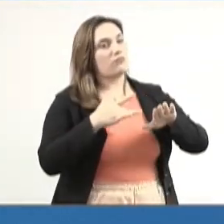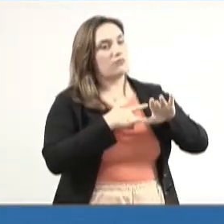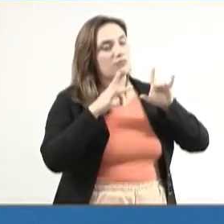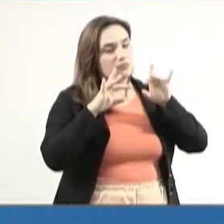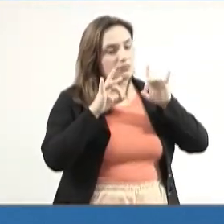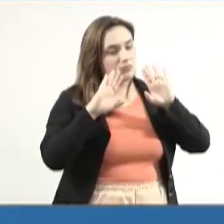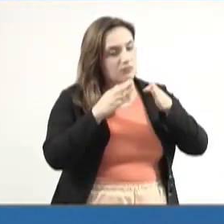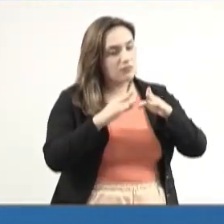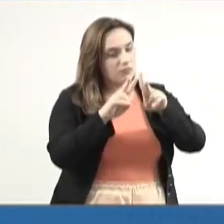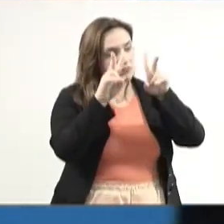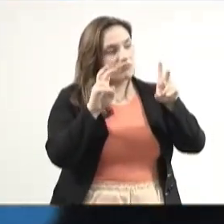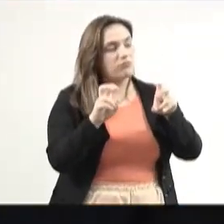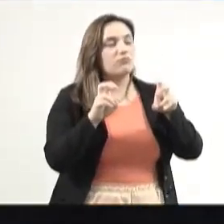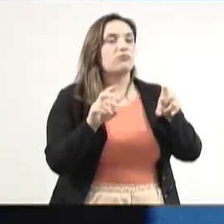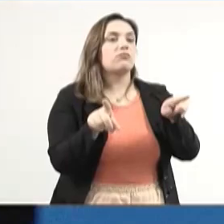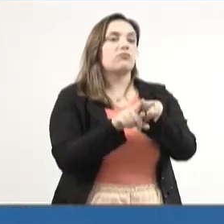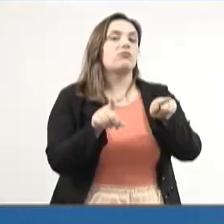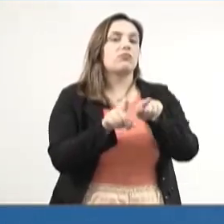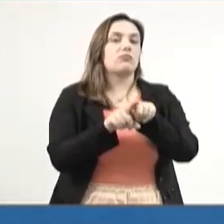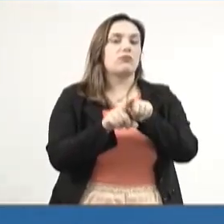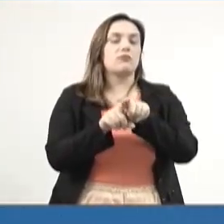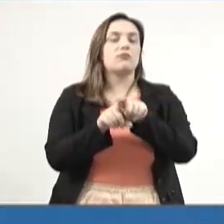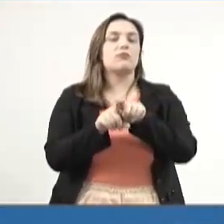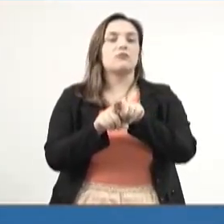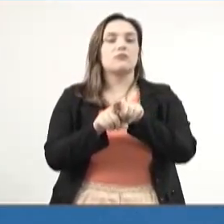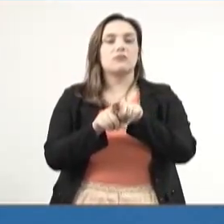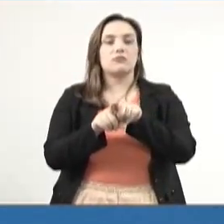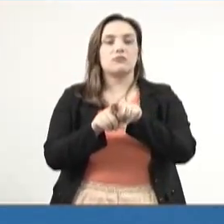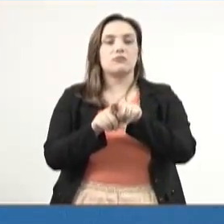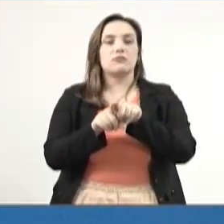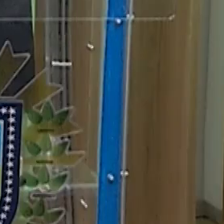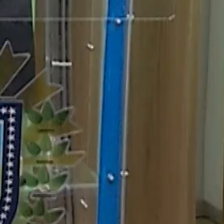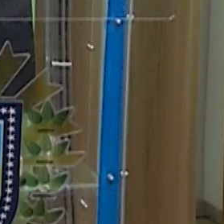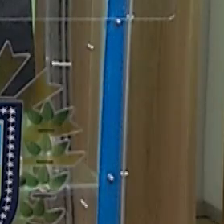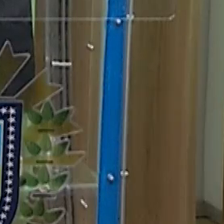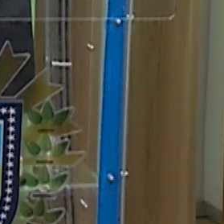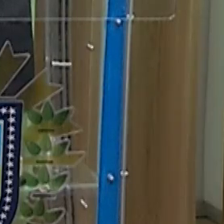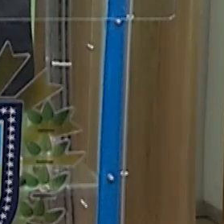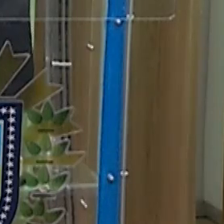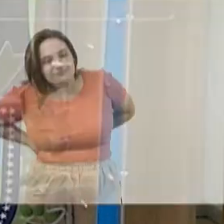na comunidade, que cresce em ritmo acelerado.